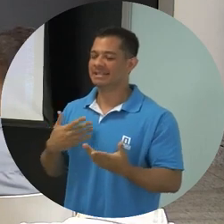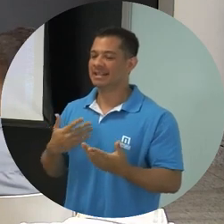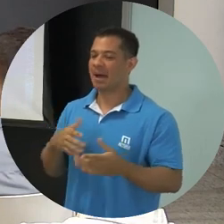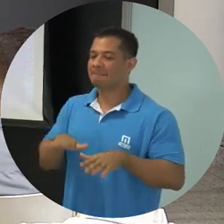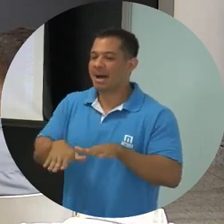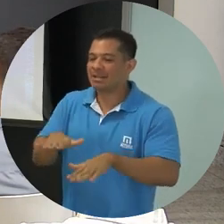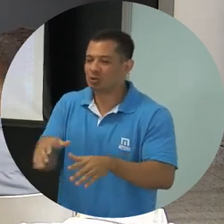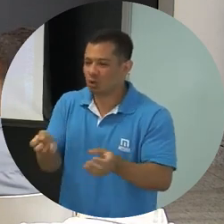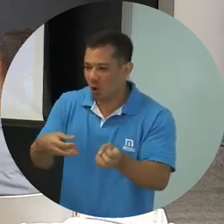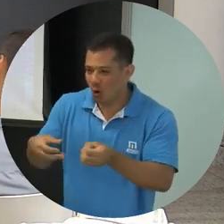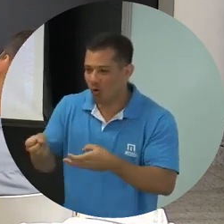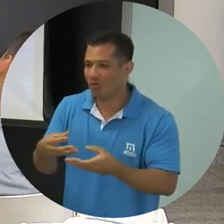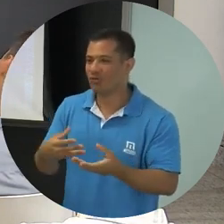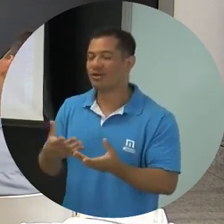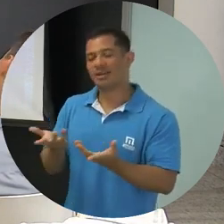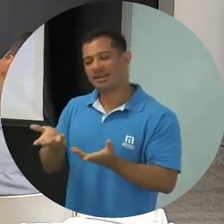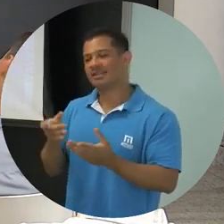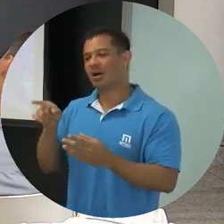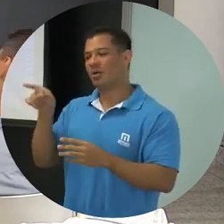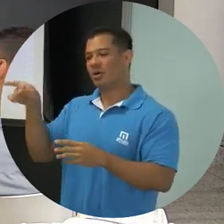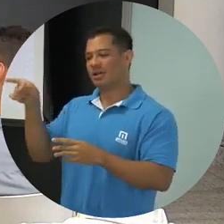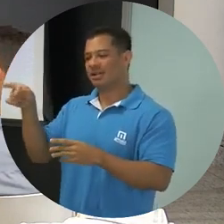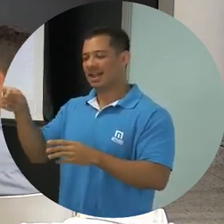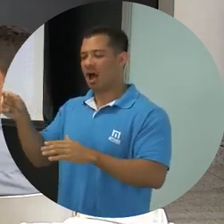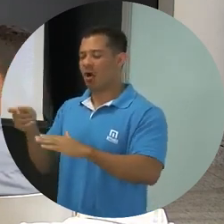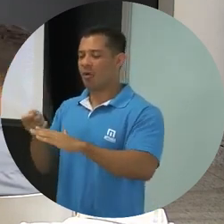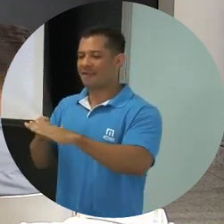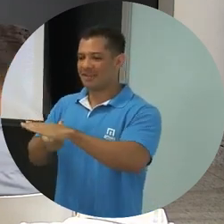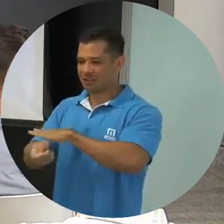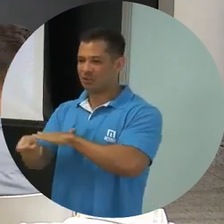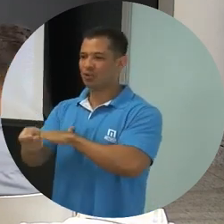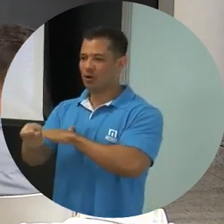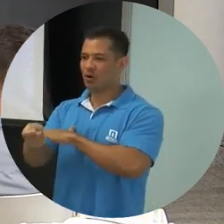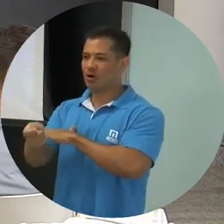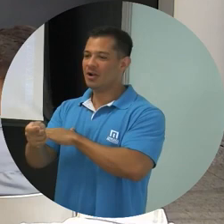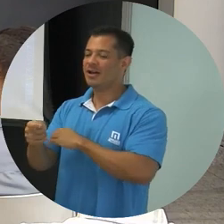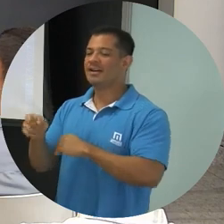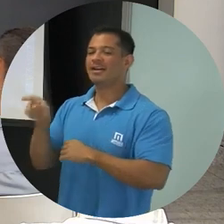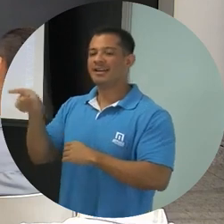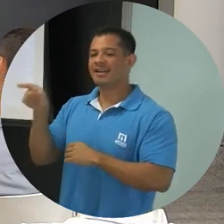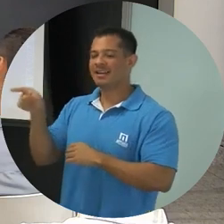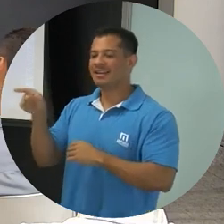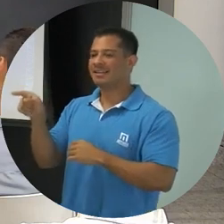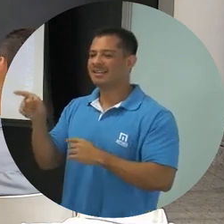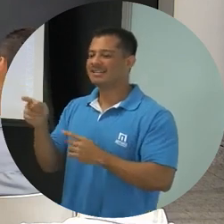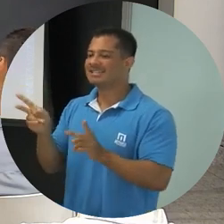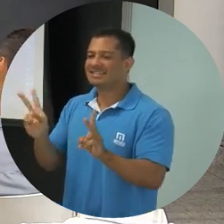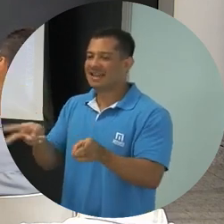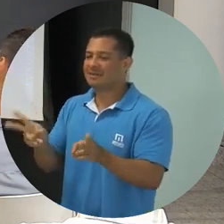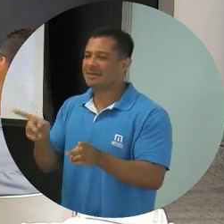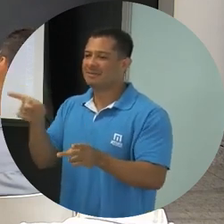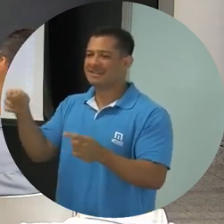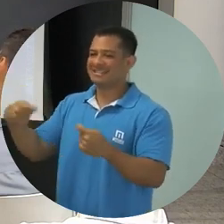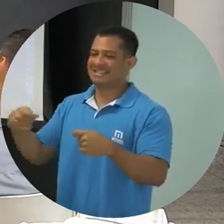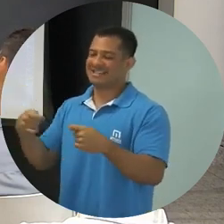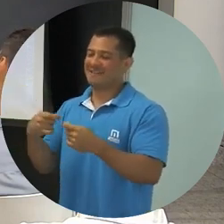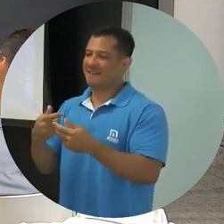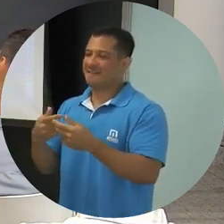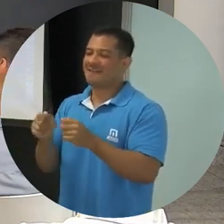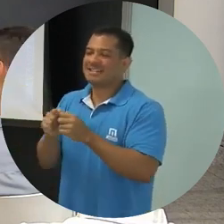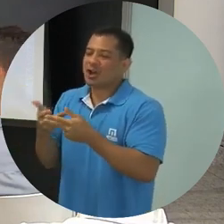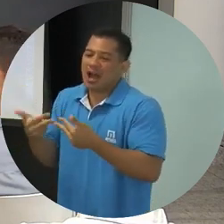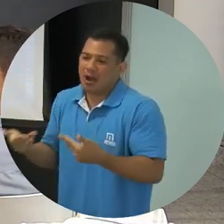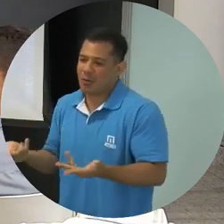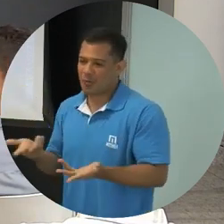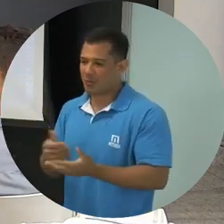O investidor é um grande, nem digo que é uma cenourinha, mas ele empurra mesmo, né? A gente tem que fazer algo. Então,